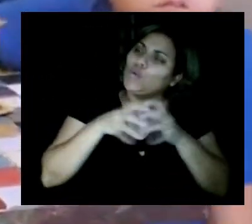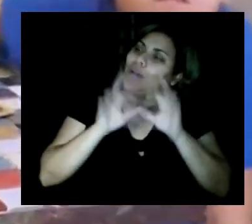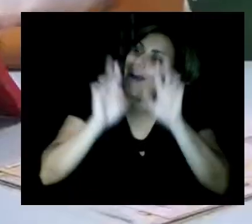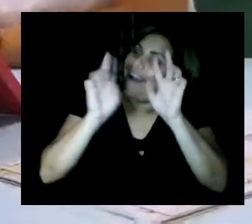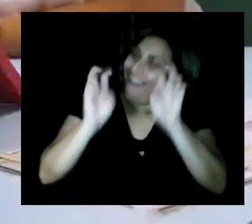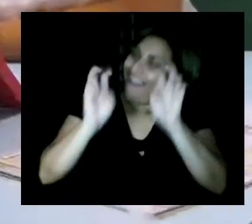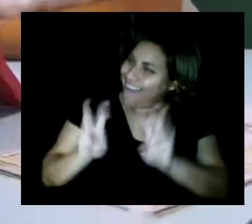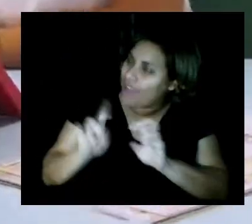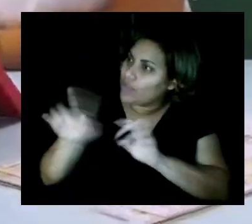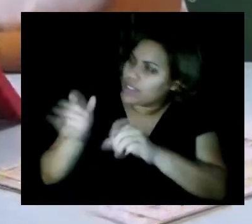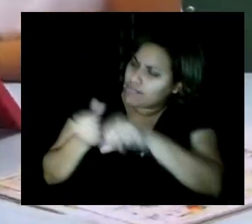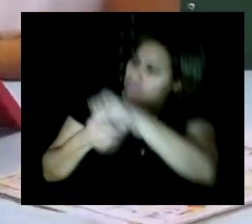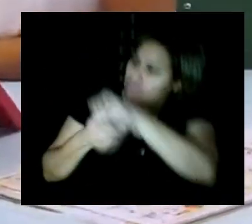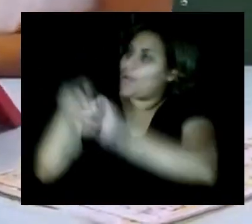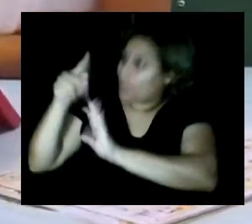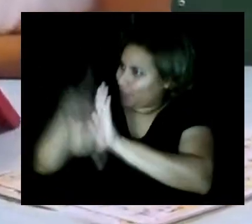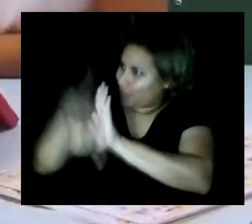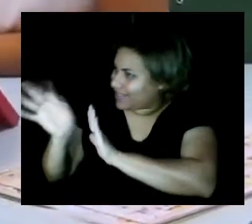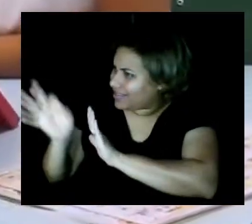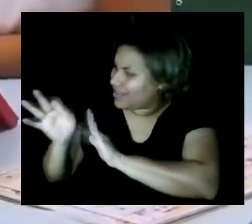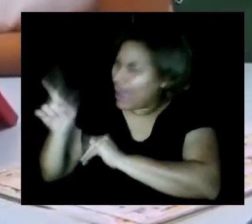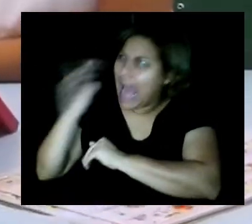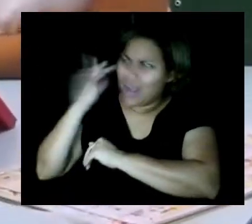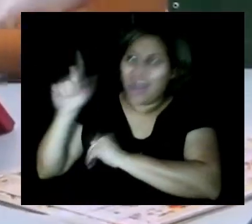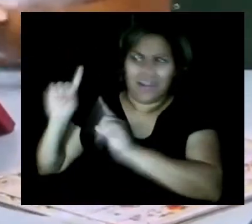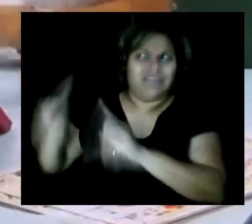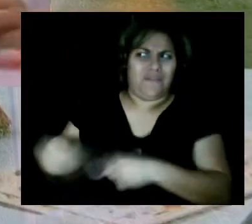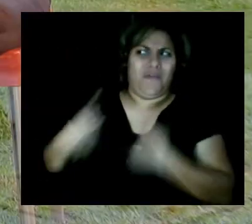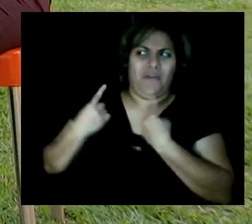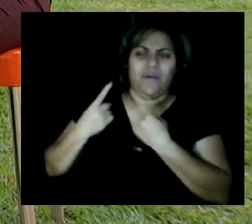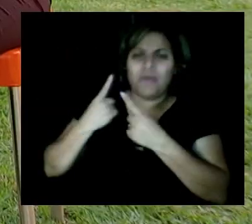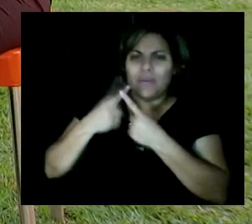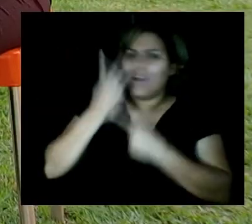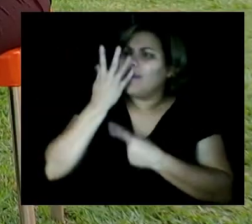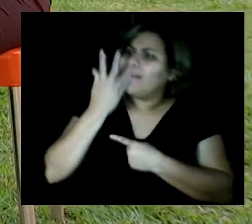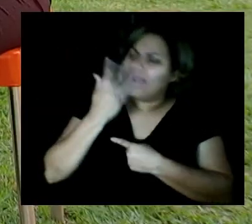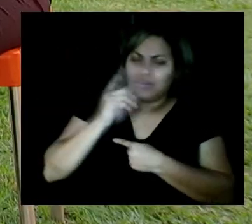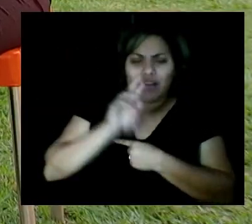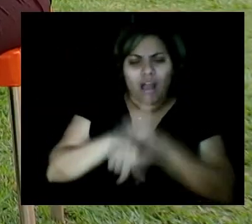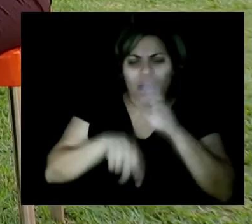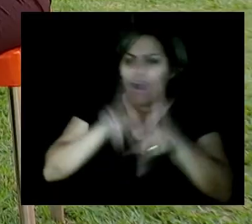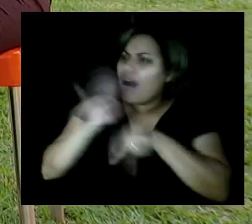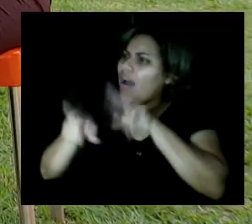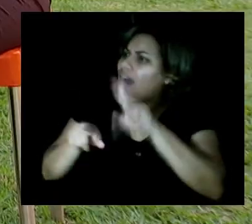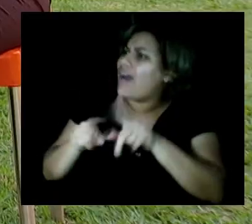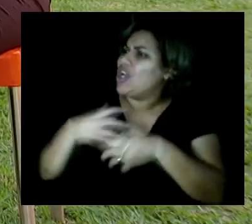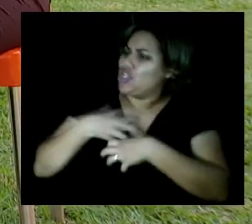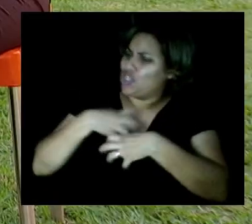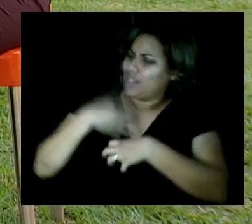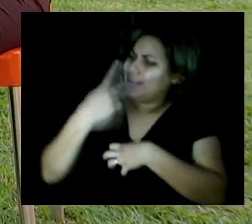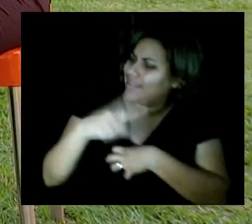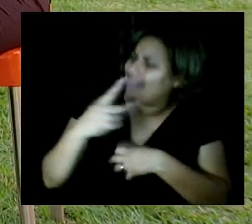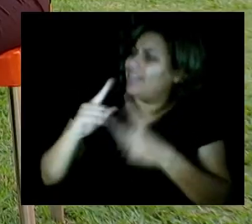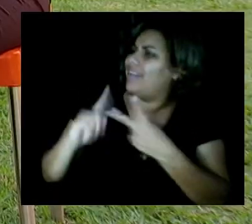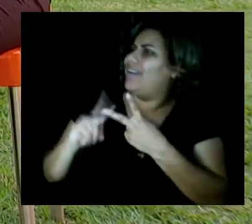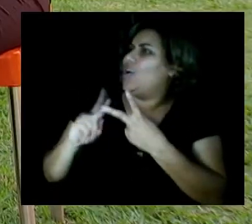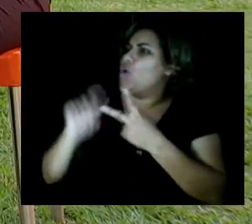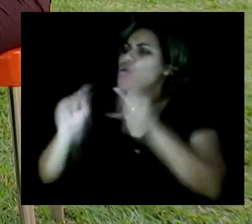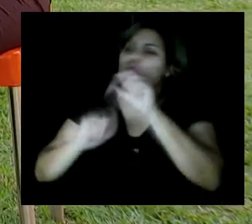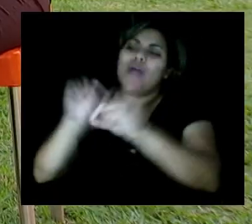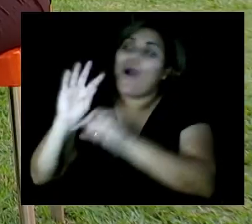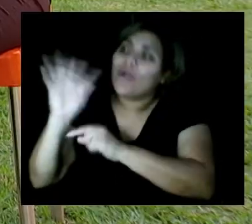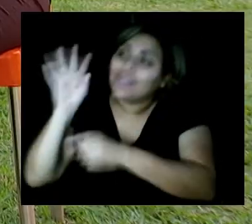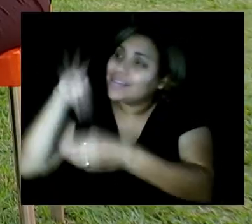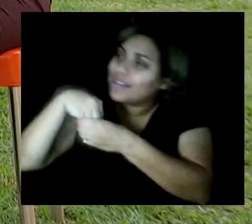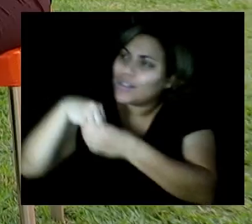E deve ser um desafio, né, Dani? Porque cada criança tem uma peculiaridade, uma realidade. Não é só a idade que define isso,